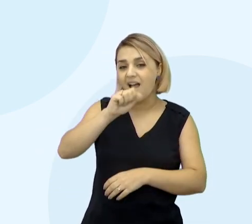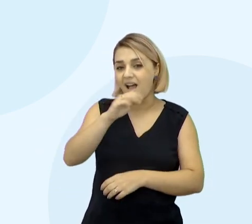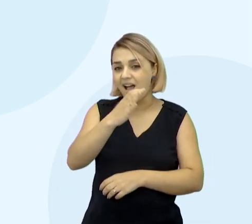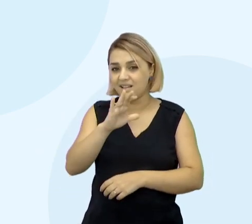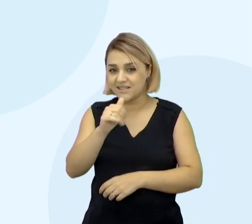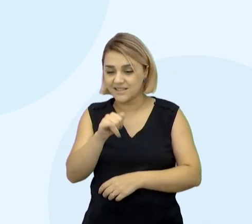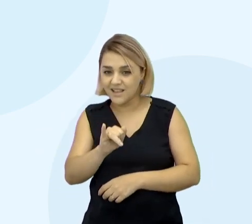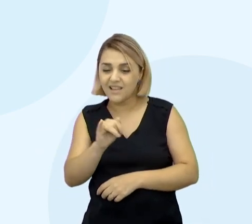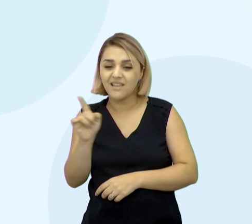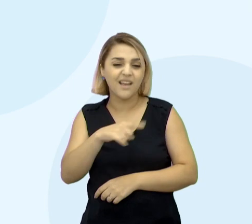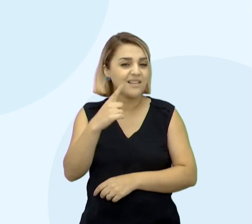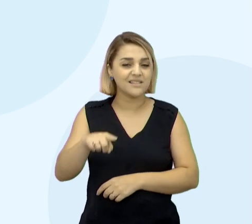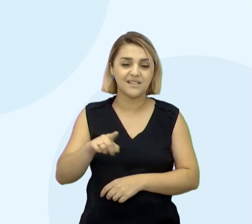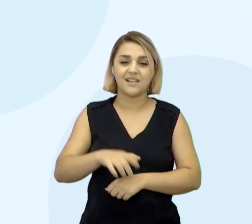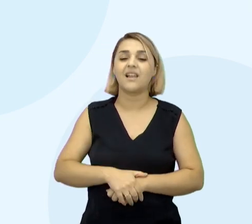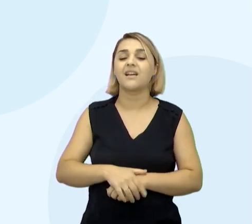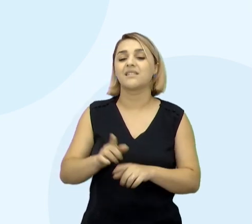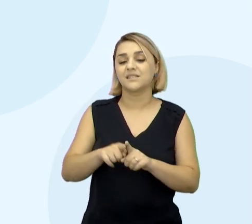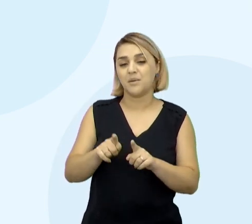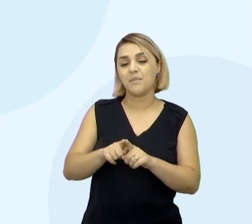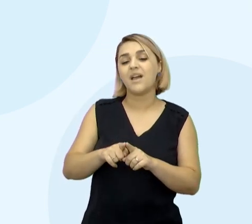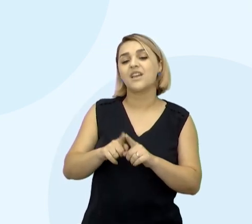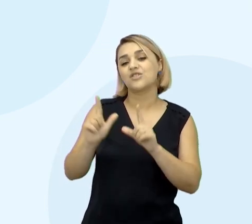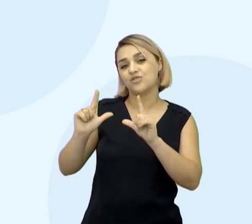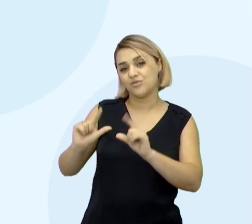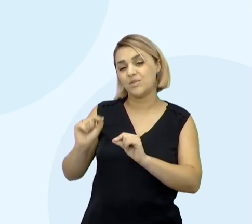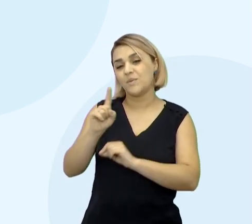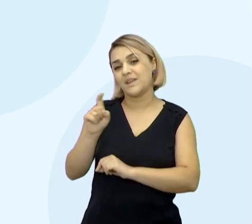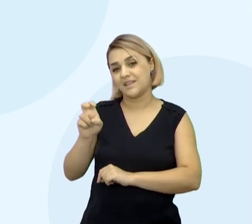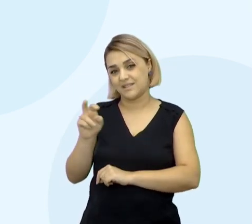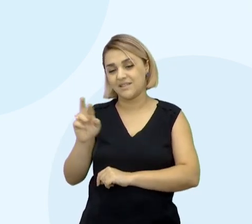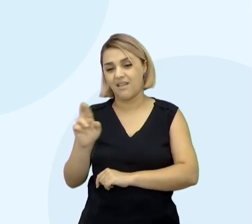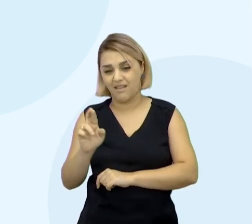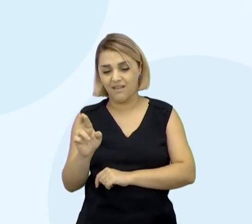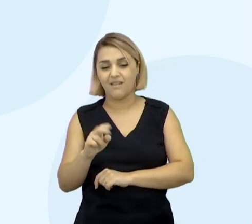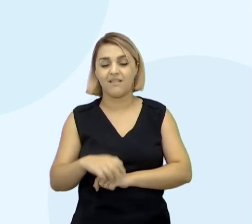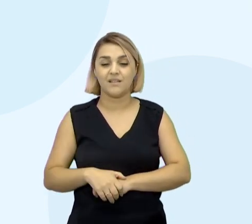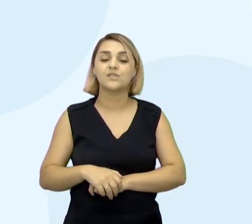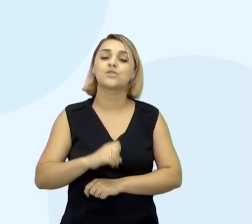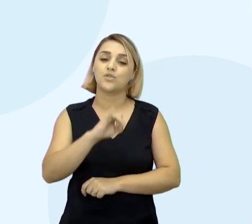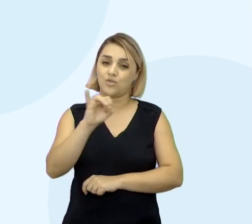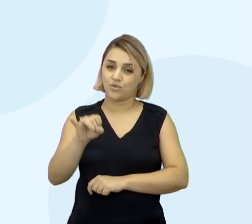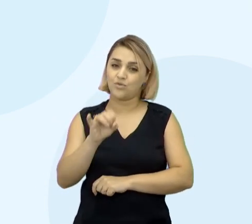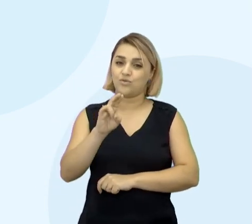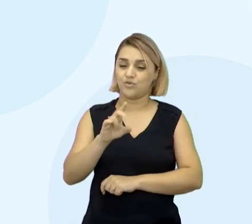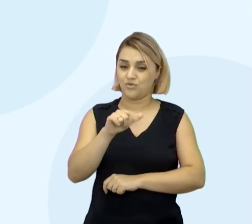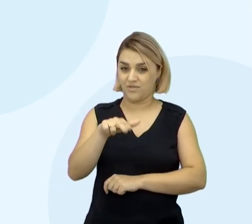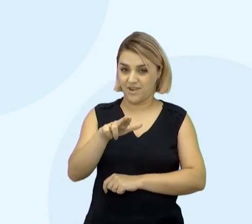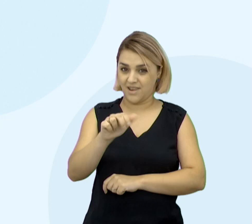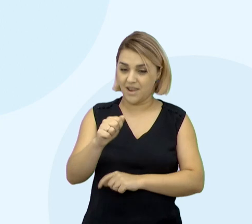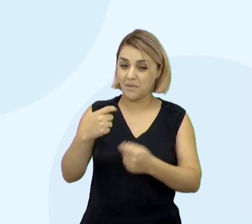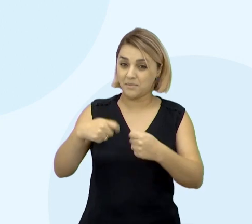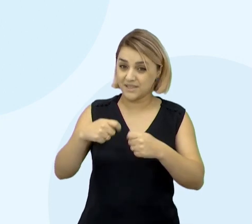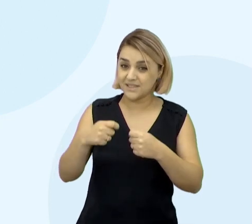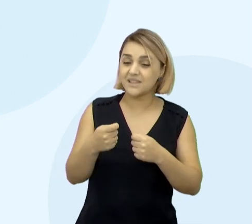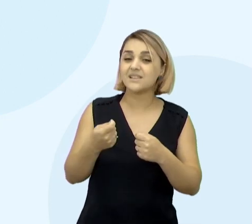E Juliana também deve reduzir, né? Juliana reduzir o valor dos 2 passeios